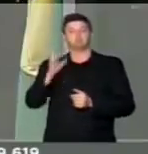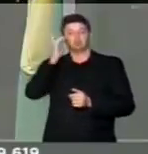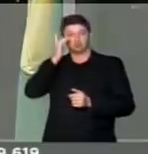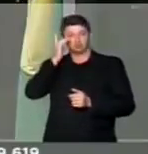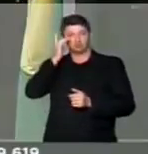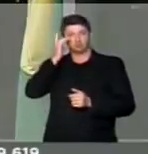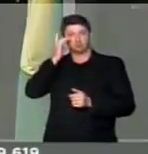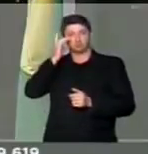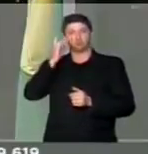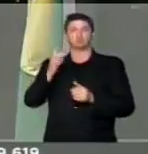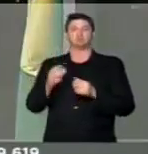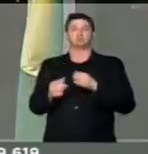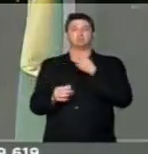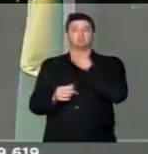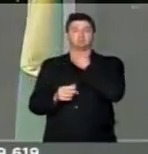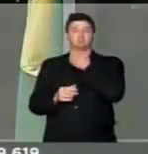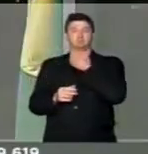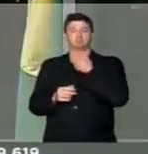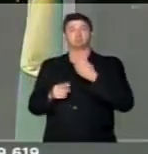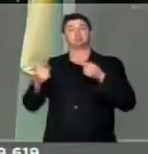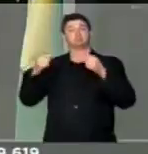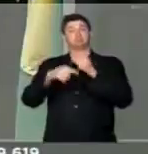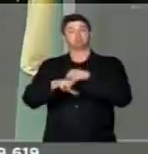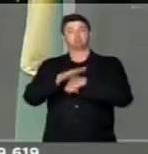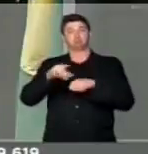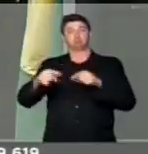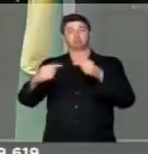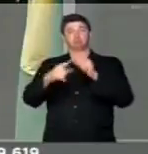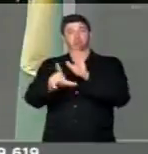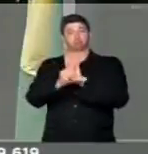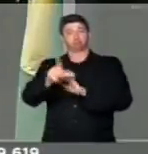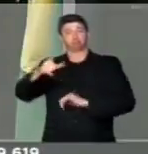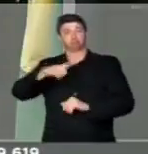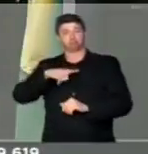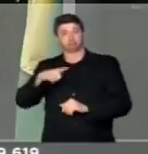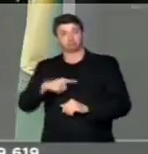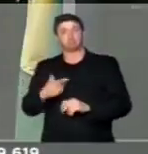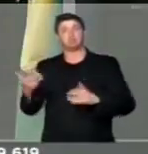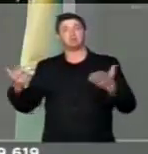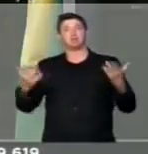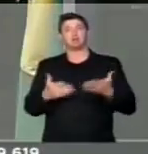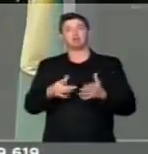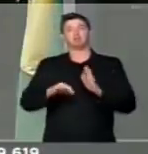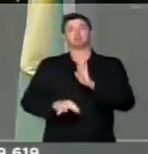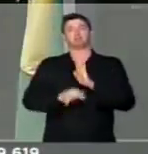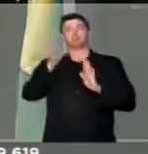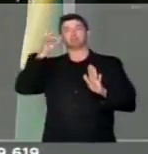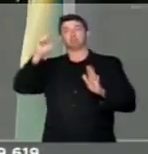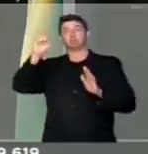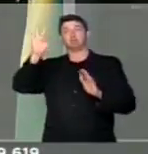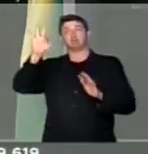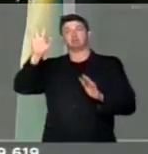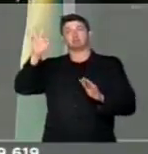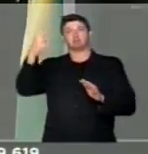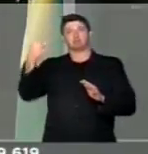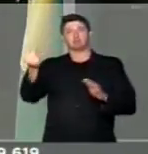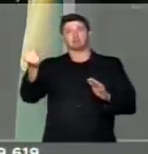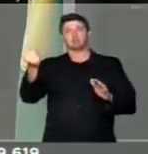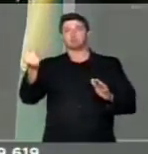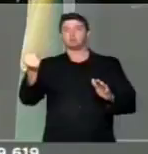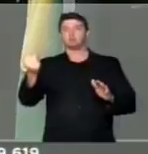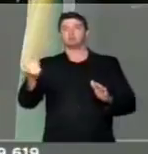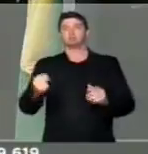Vana Rousseff é constitucional, é legal e tem a chancela do Supremo Tribunal